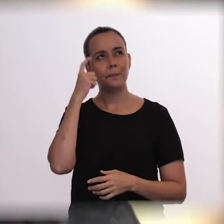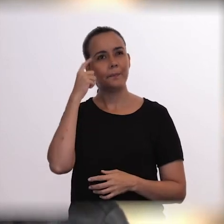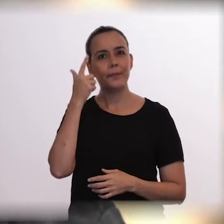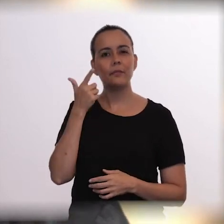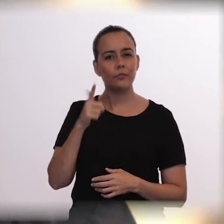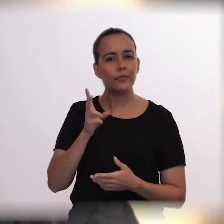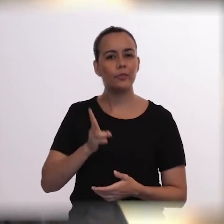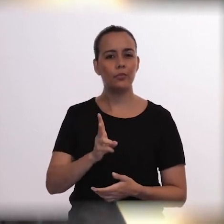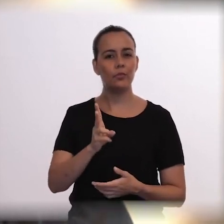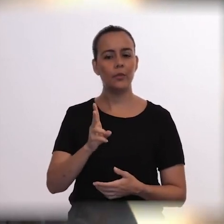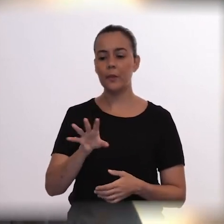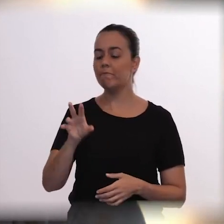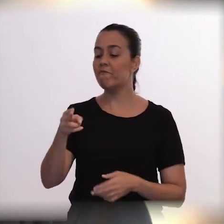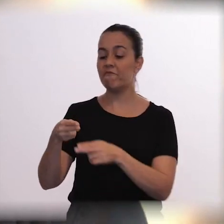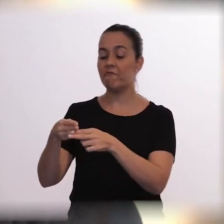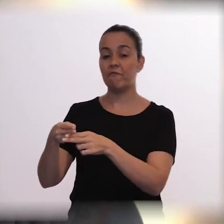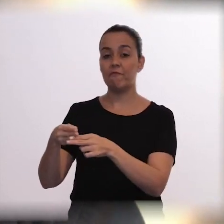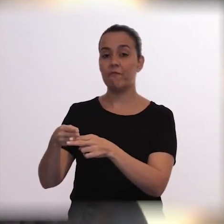com uma faca de cozinha,